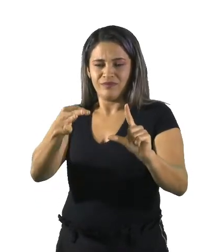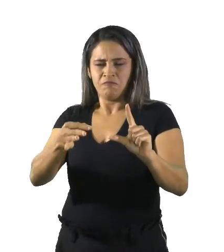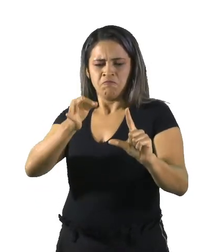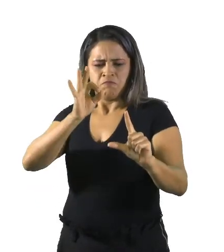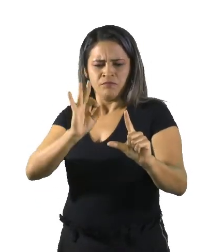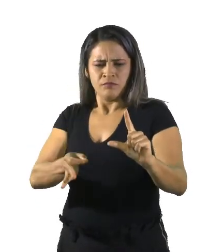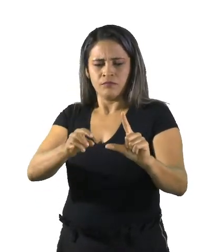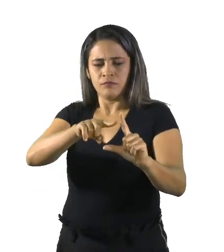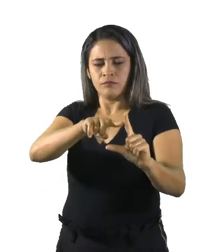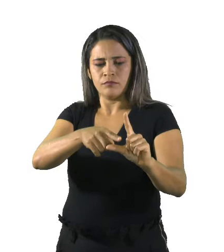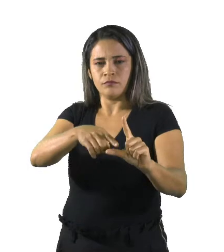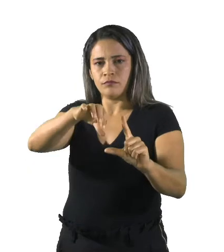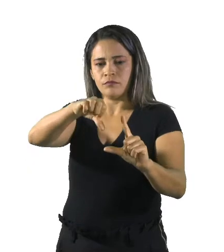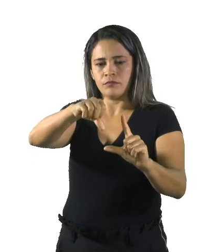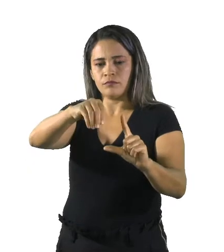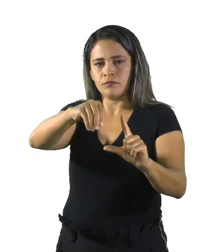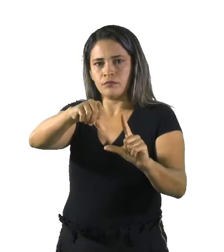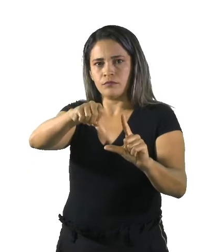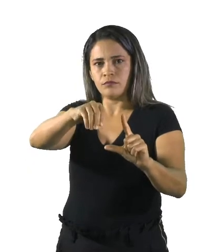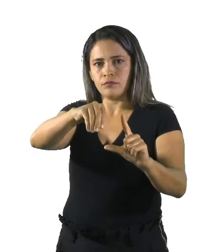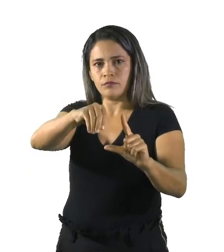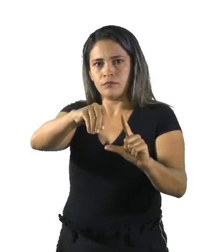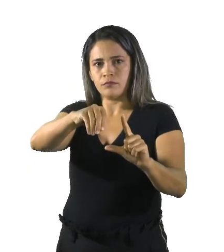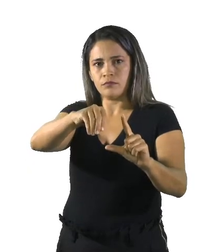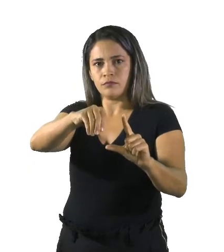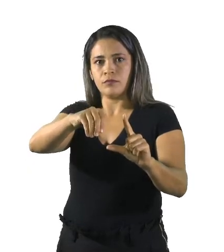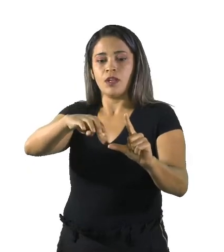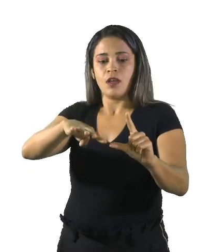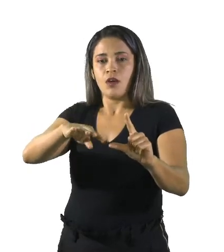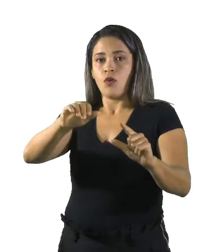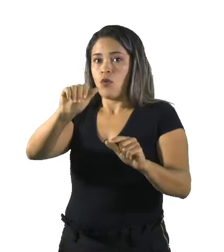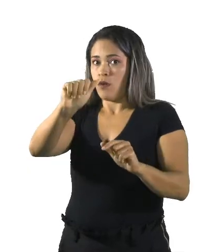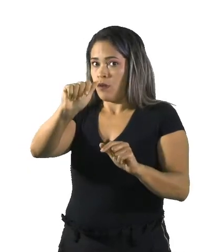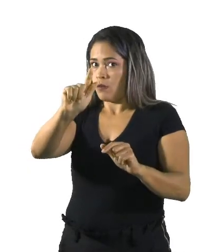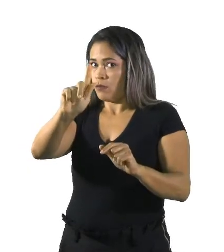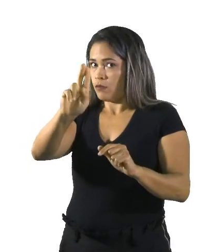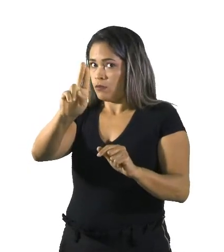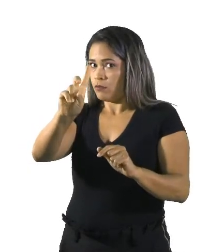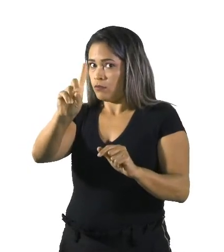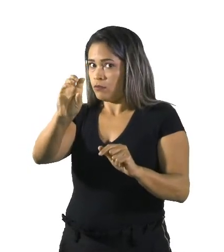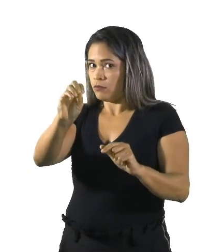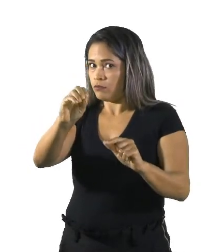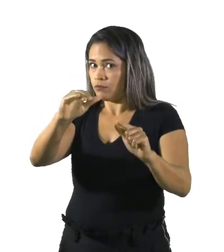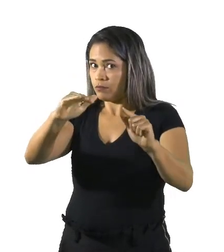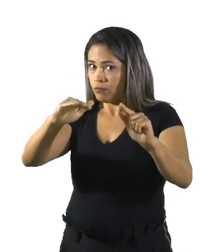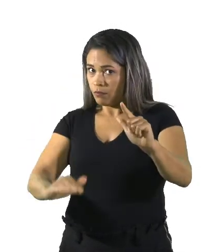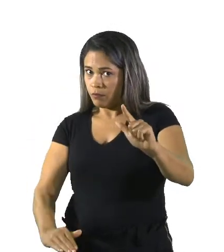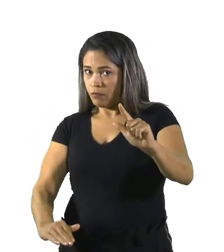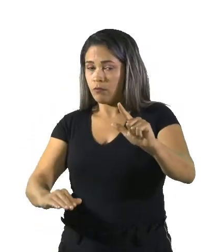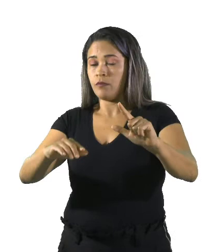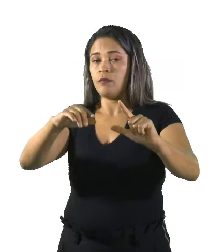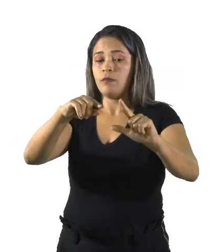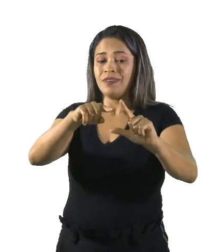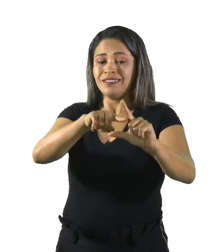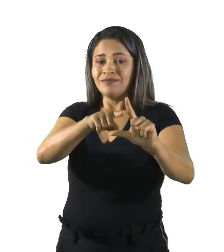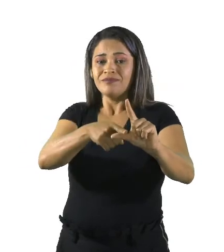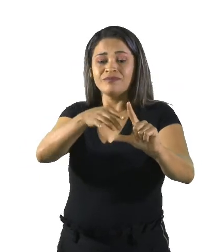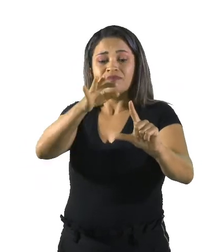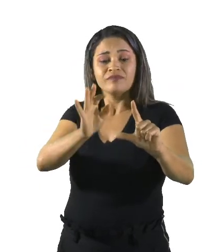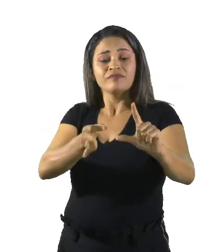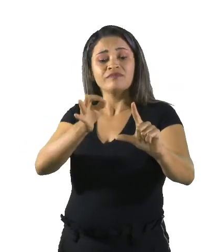graus. O agudo é menor. E o que aconteceria se ele fosse exatamente igual a 90?